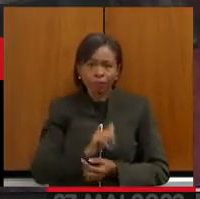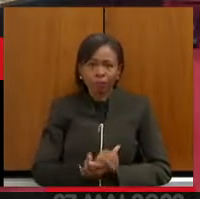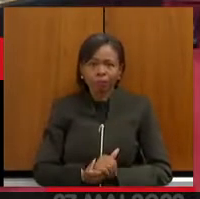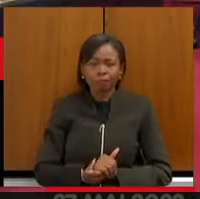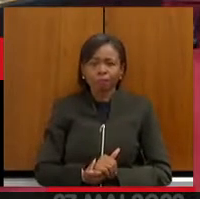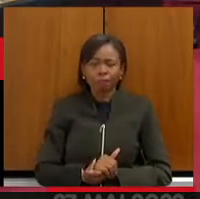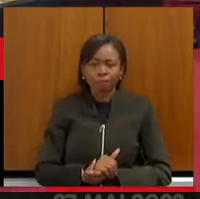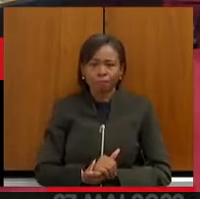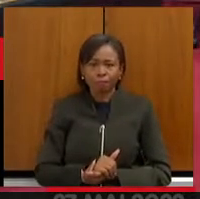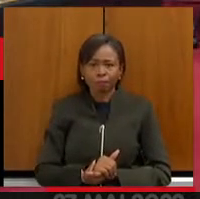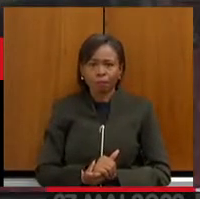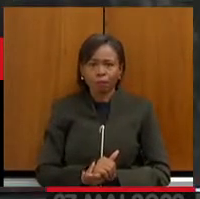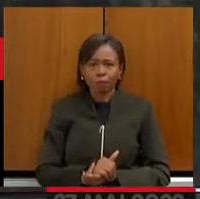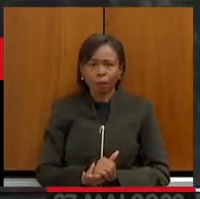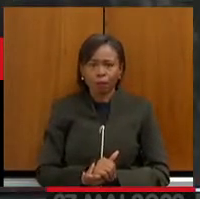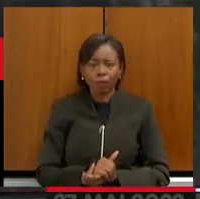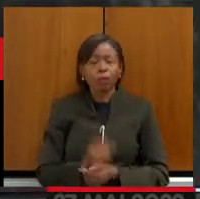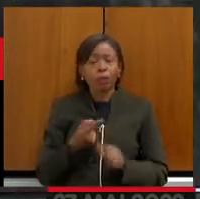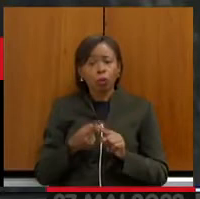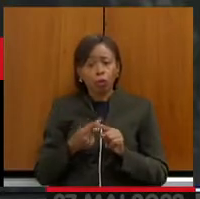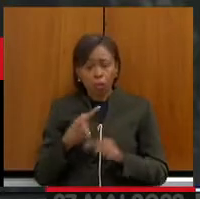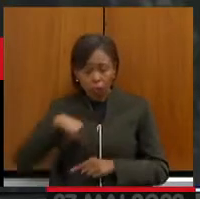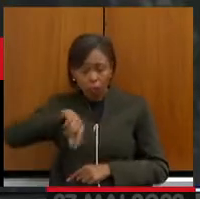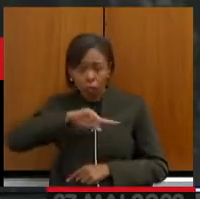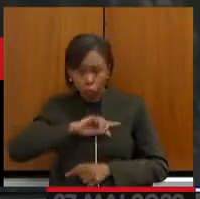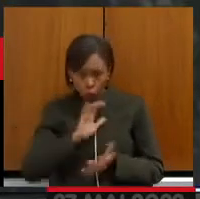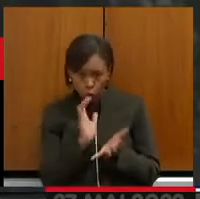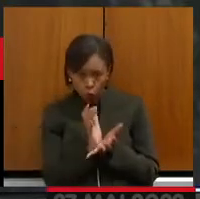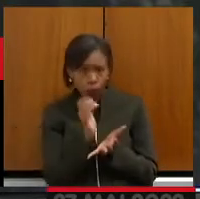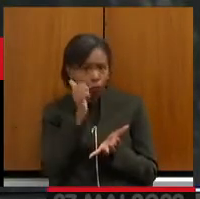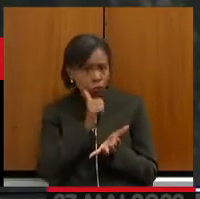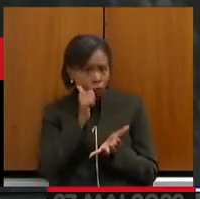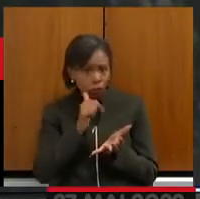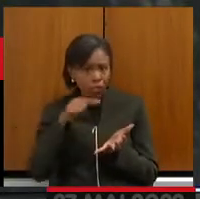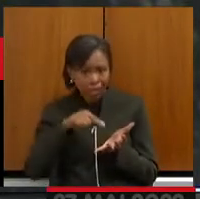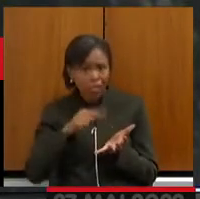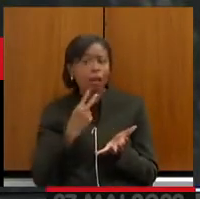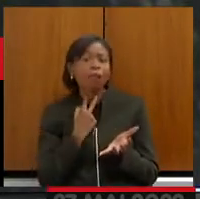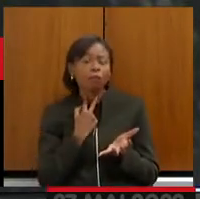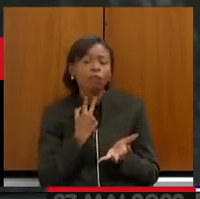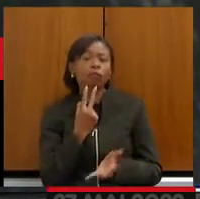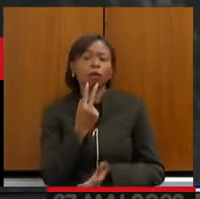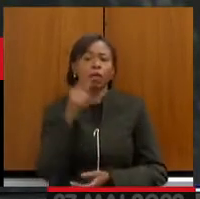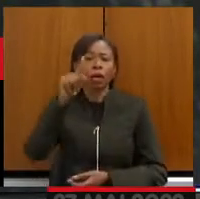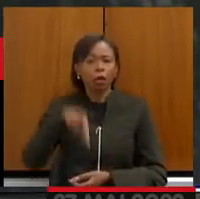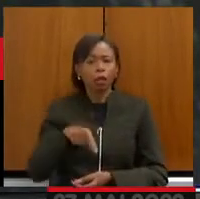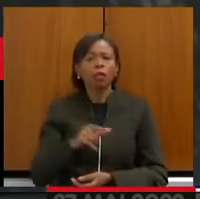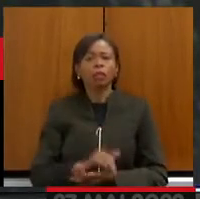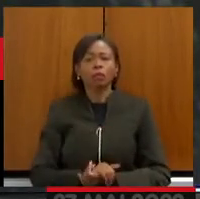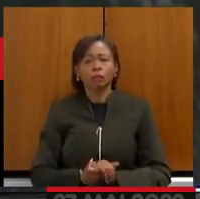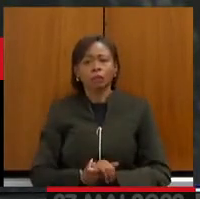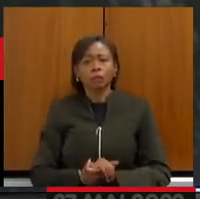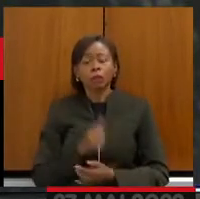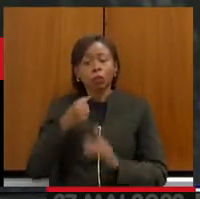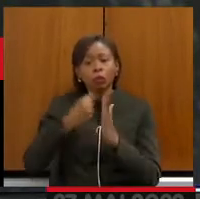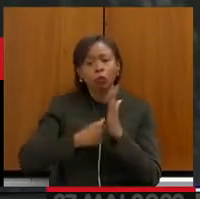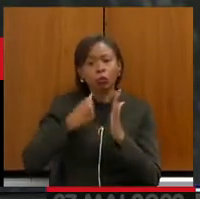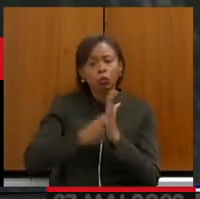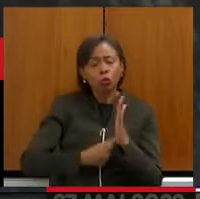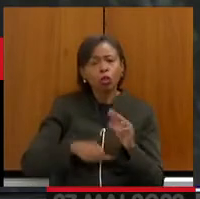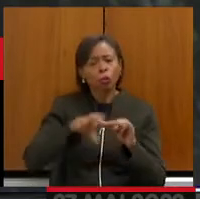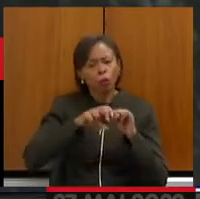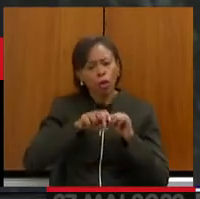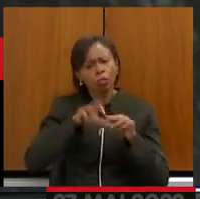e obrigada porque nós somos a voz nós lutamos com dignidade e compromisso